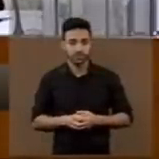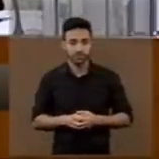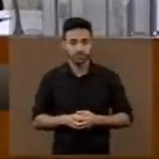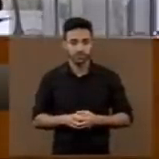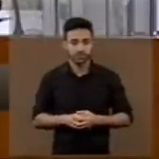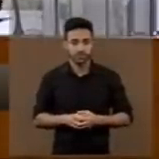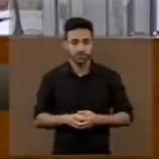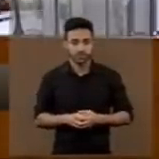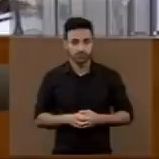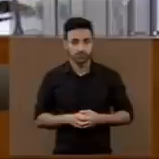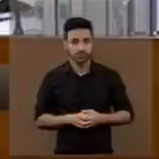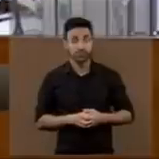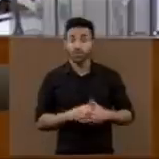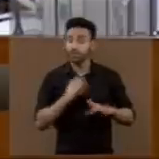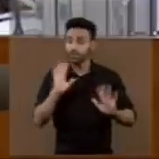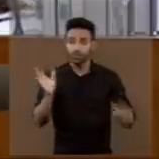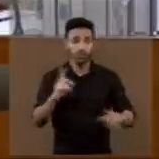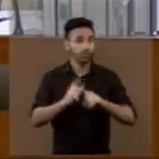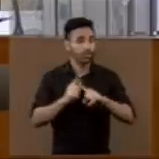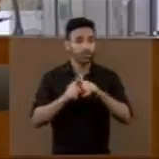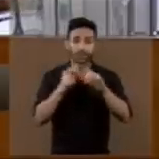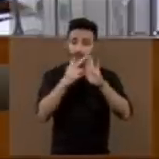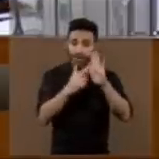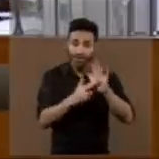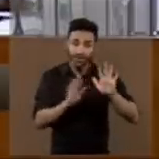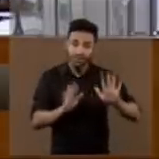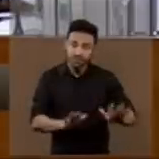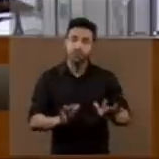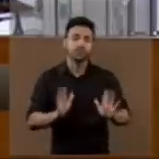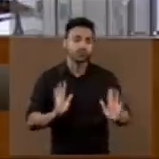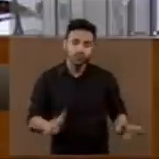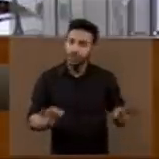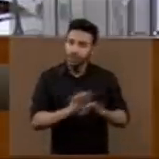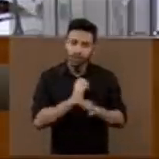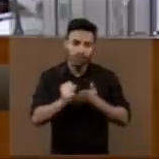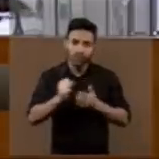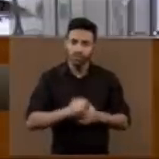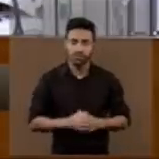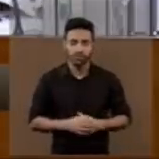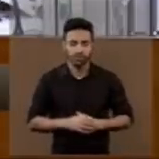Não, porque a norma naquelas condicionantes, ministro, está superada.